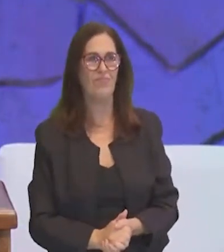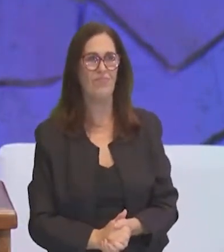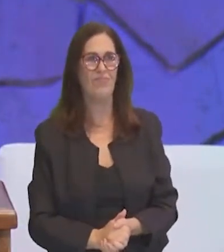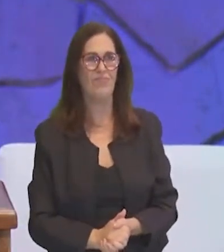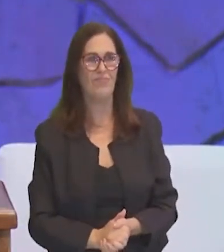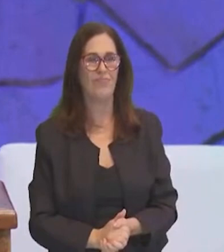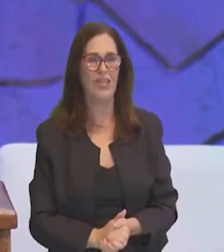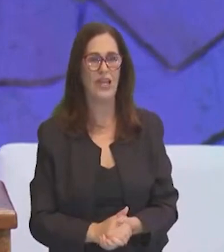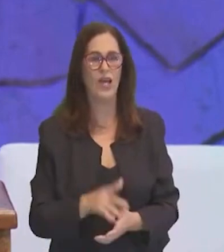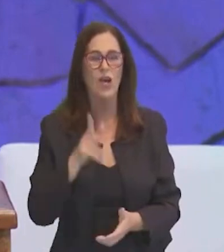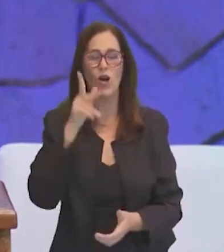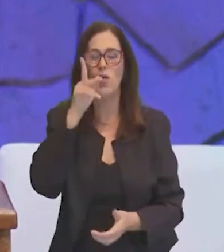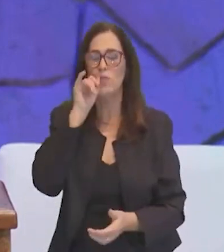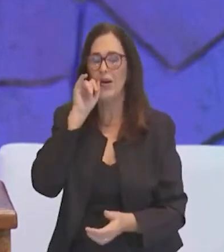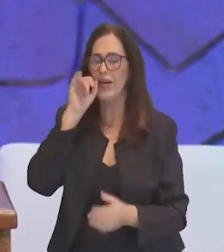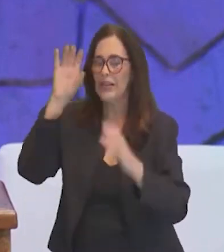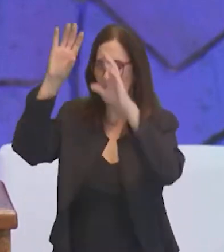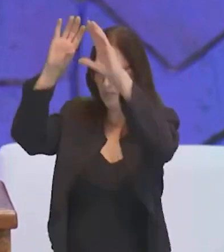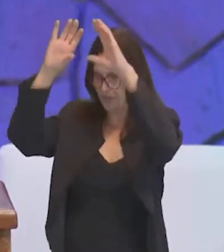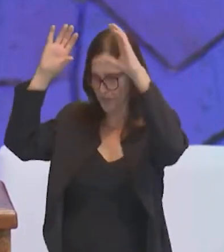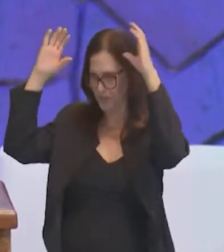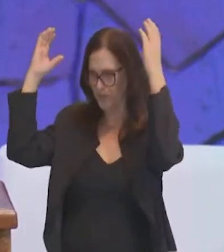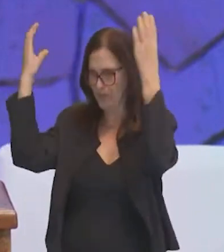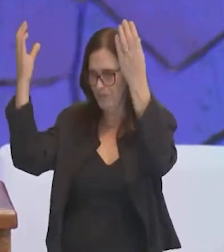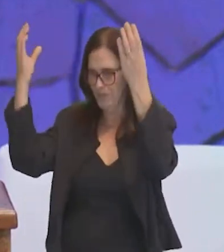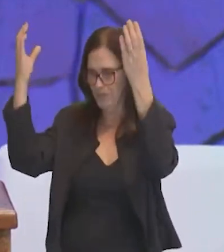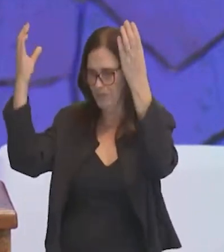Pai Celestial,